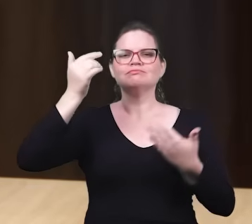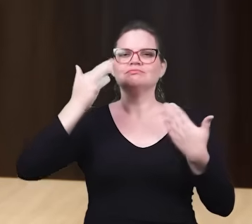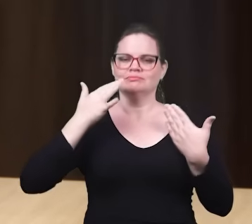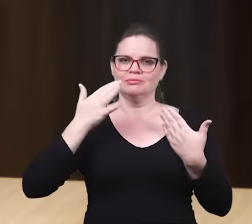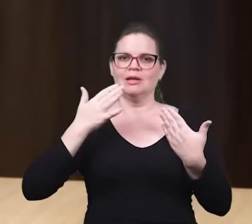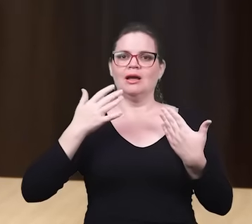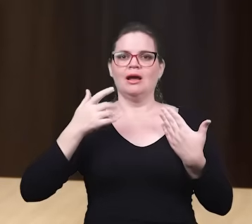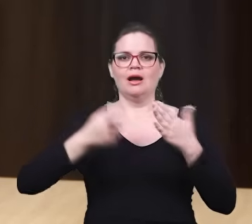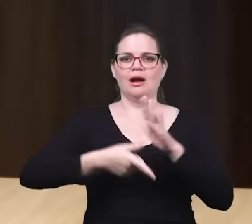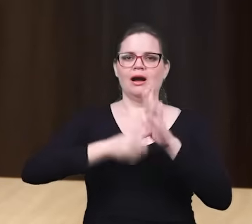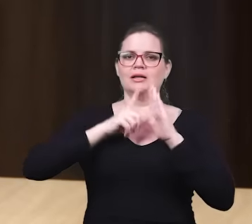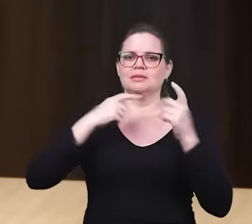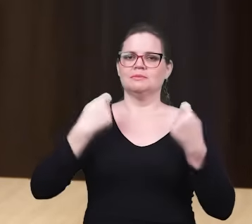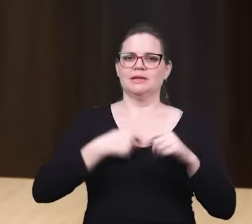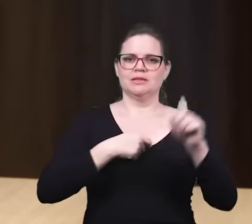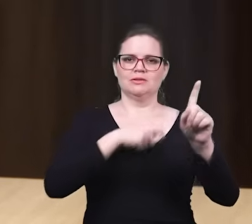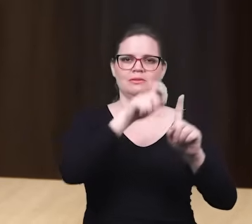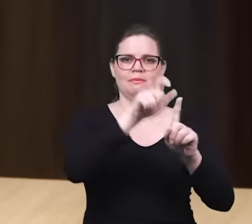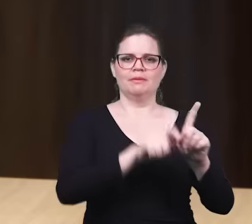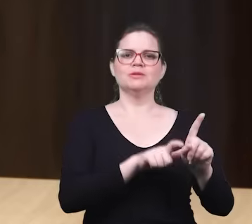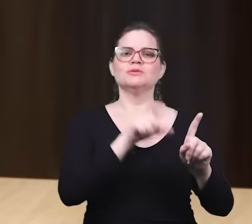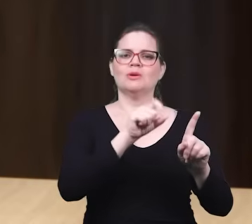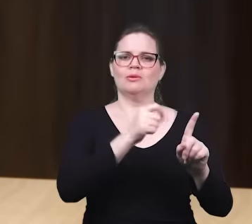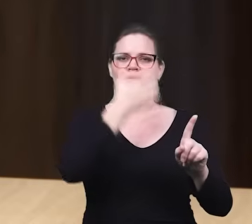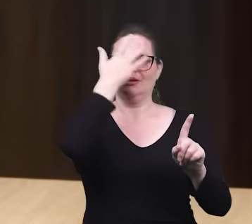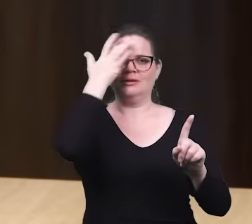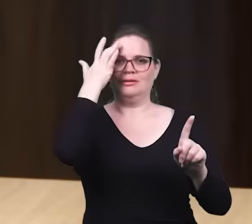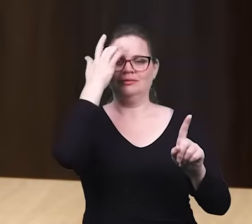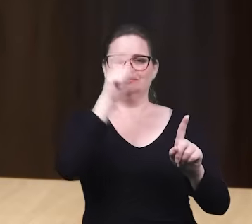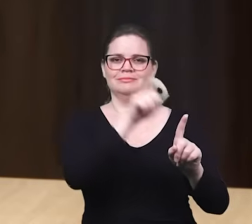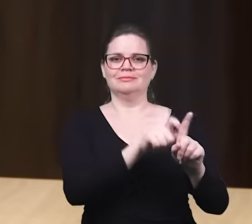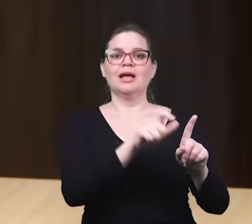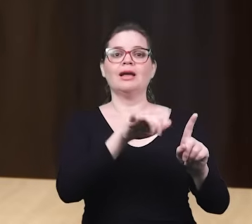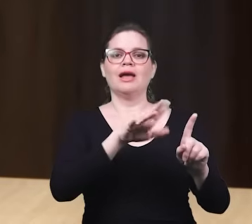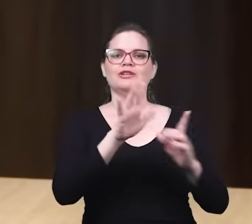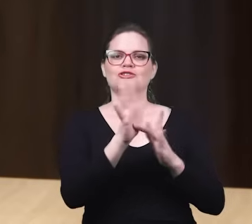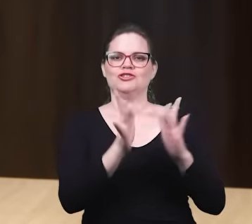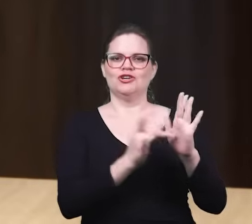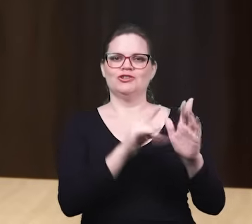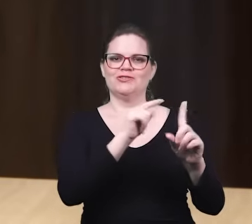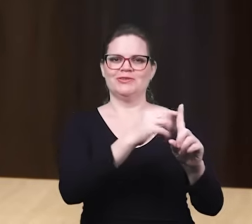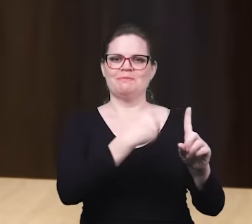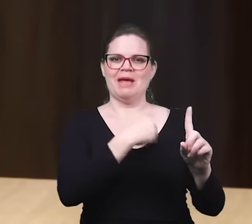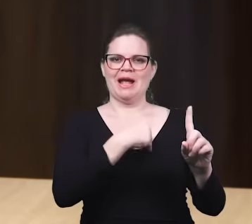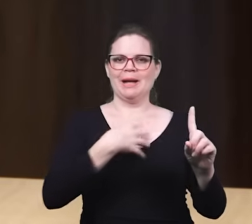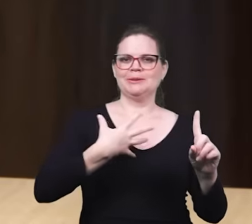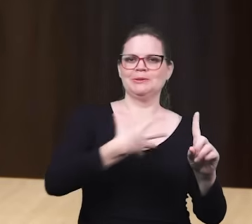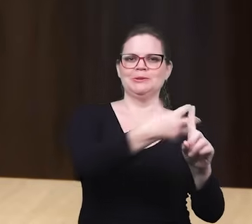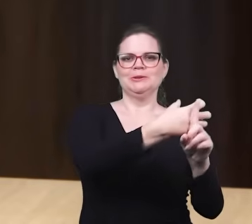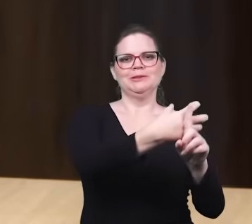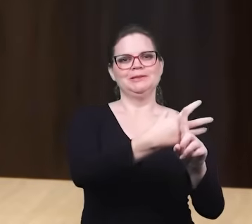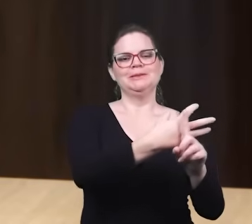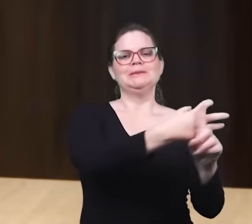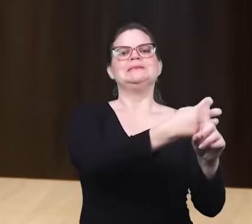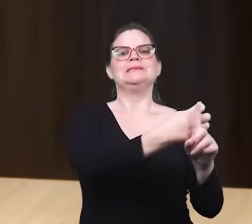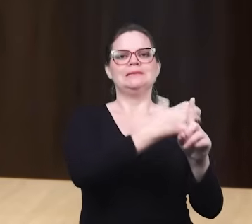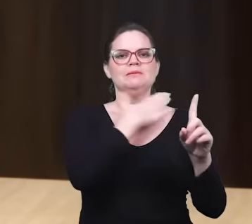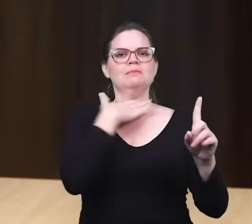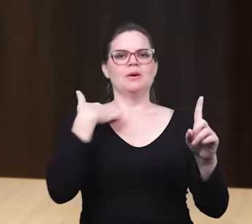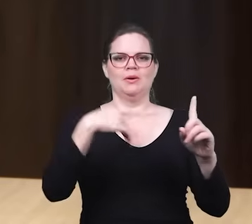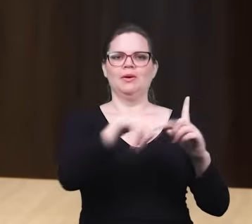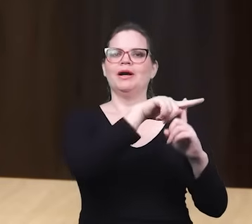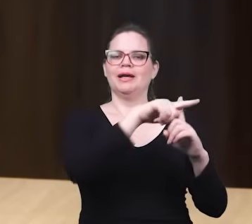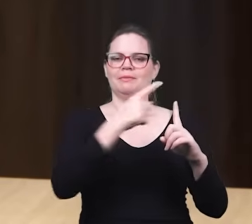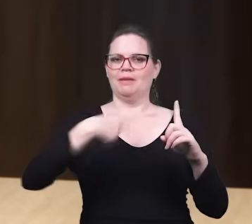que suportar a amargura do pecado e da morte. E esse alguém foi o nosso Salvador, o Senhor Glória